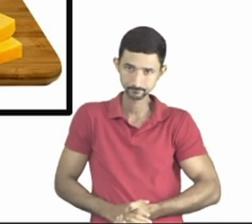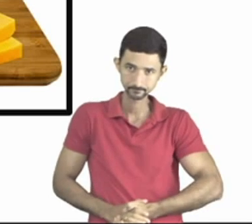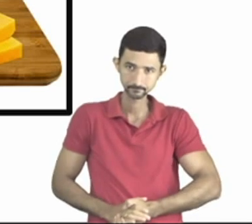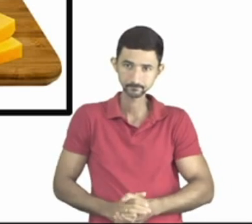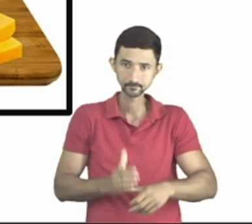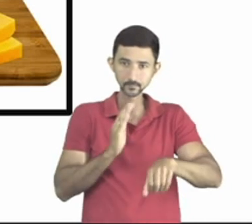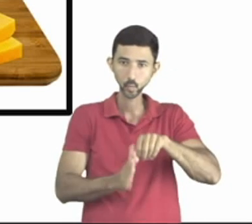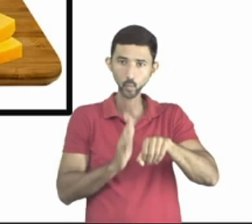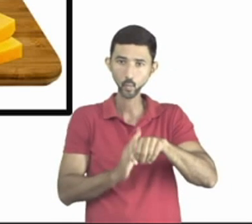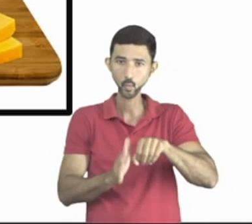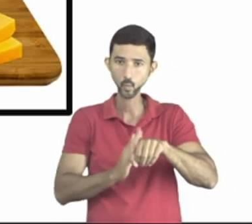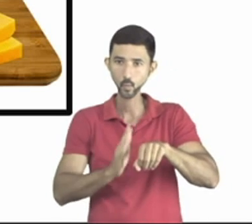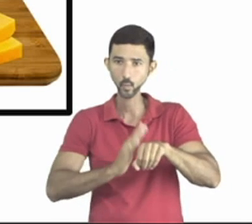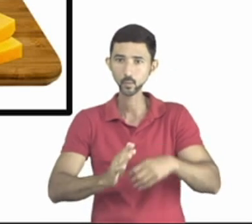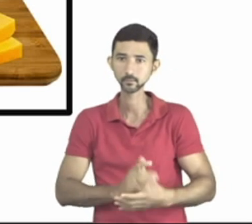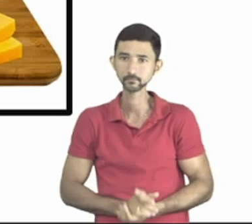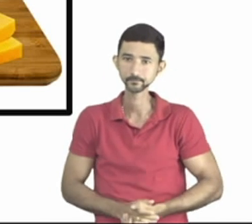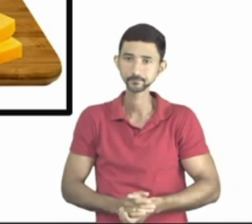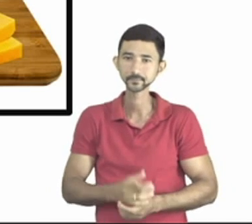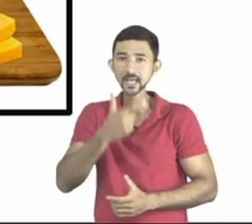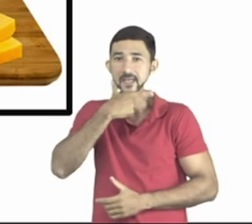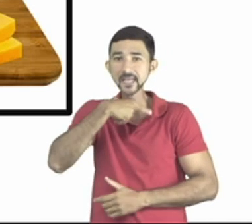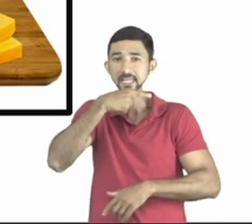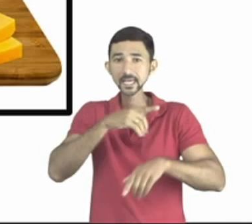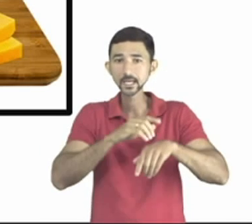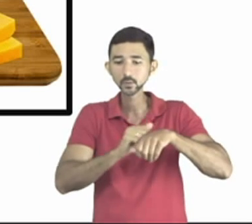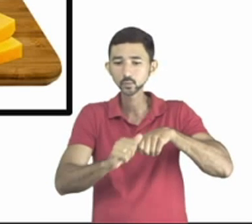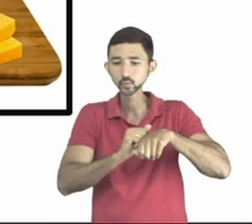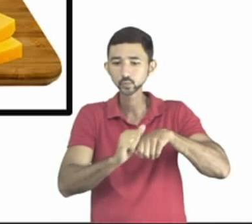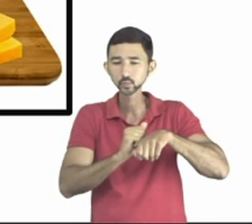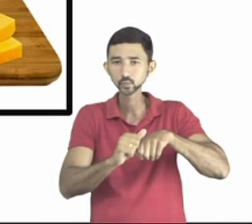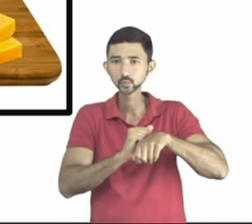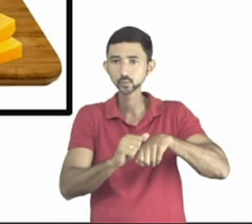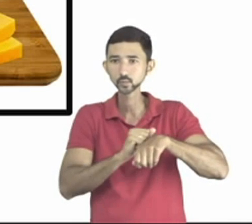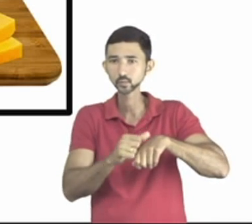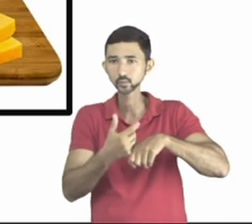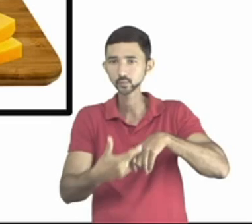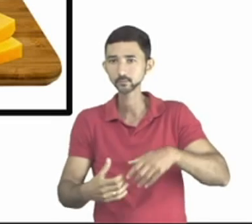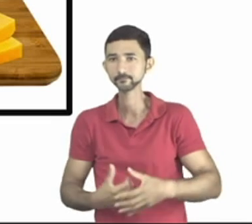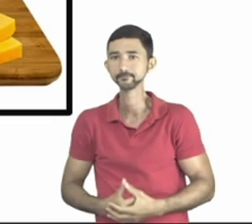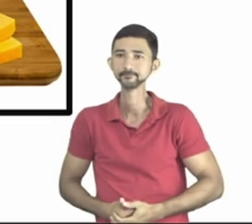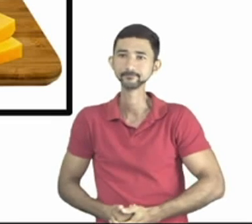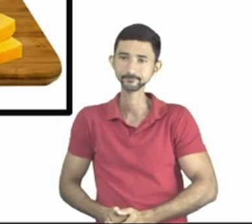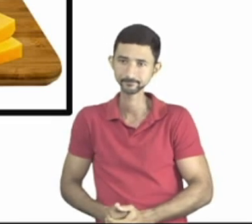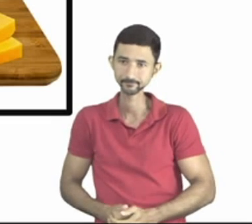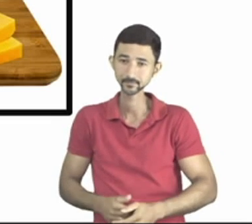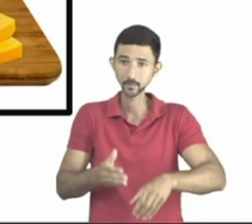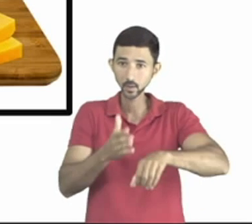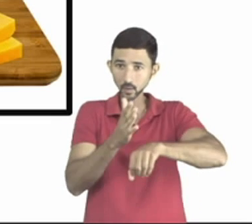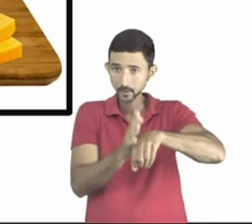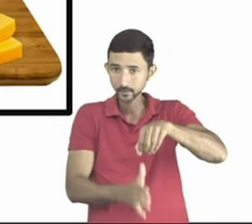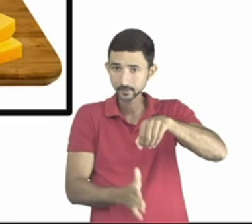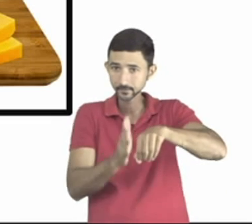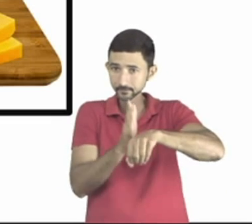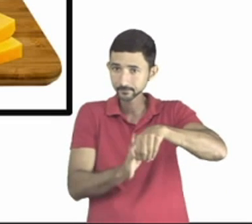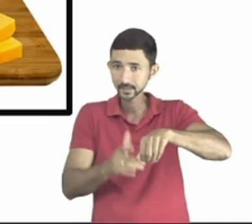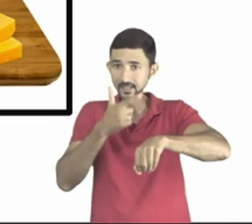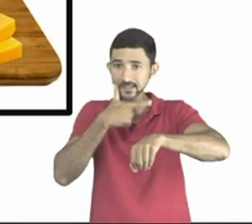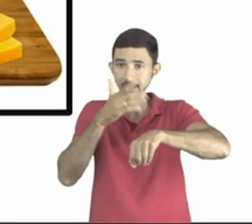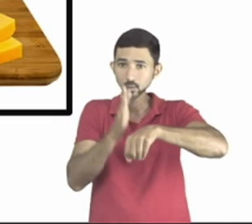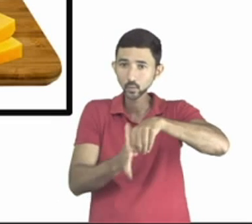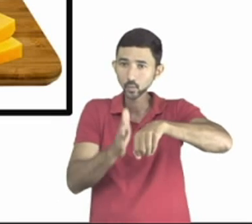fatiando legumes, fracionando o queijo, ou queijo fatiado ou queijo triturado, tá? Então isso